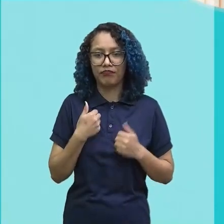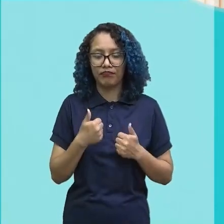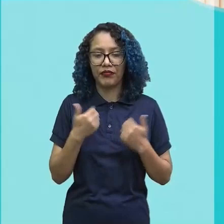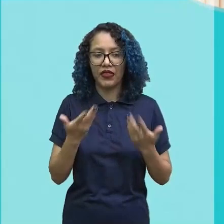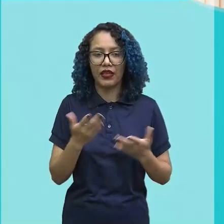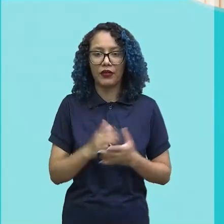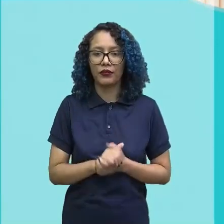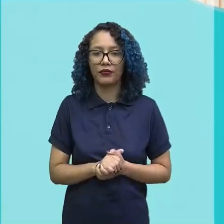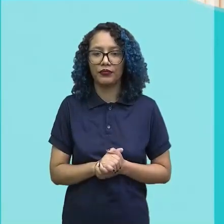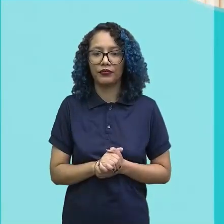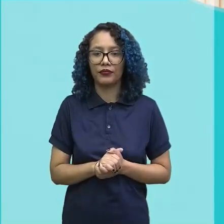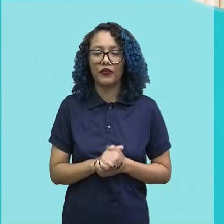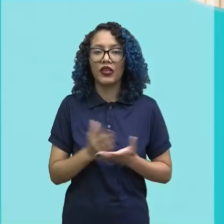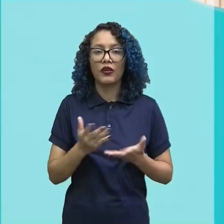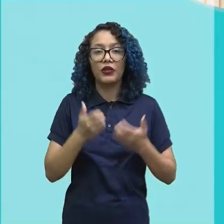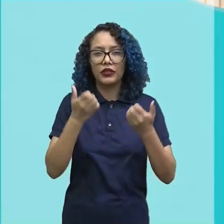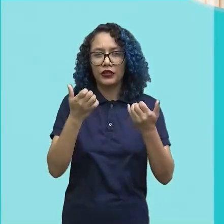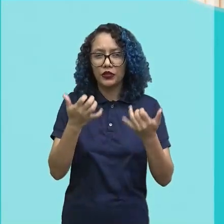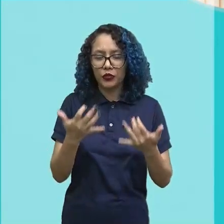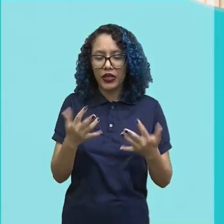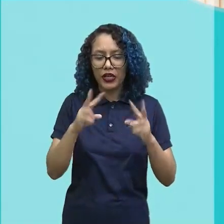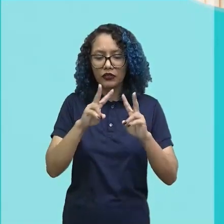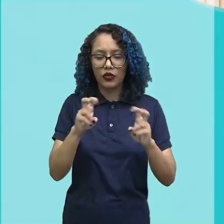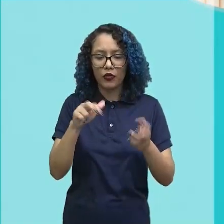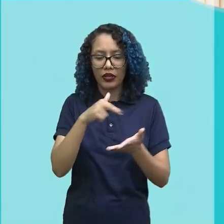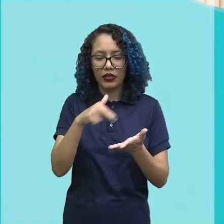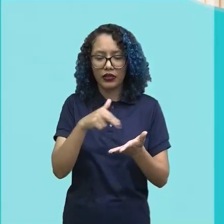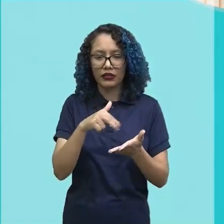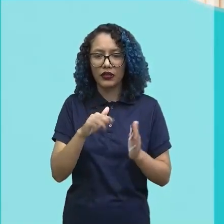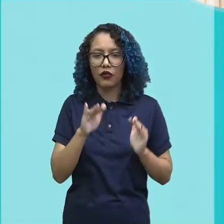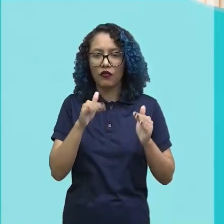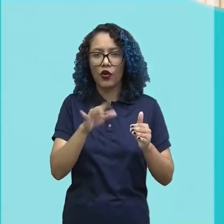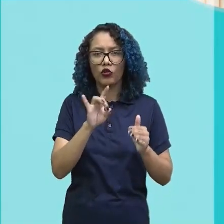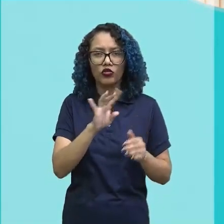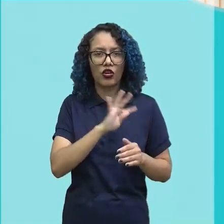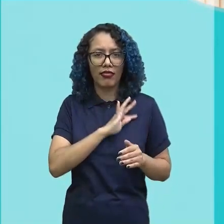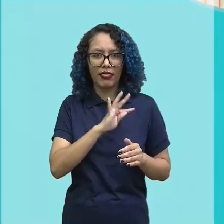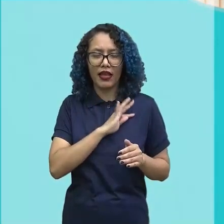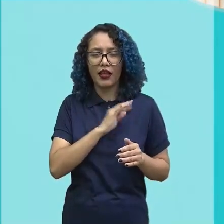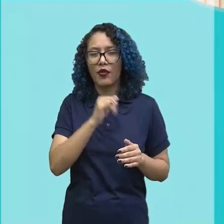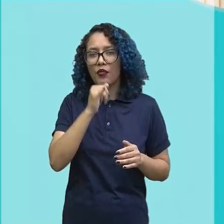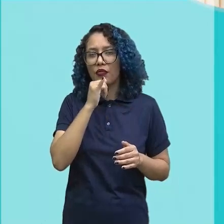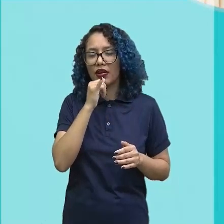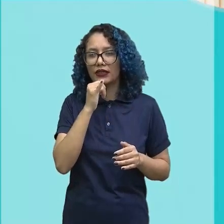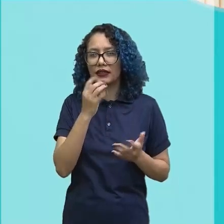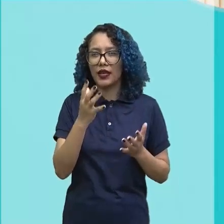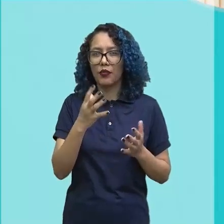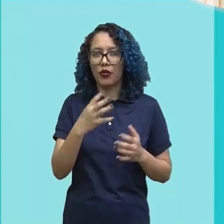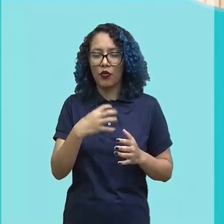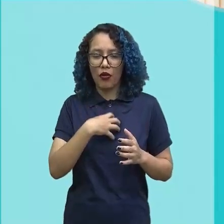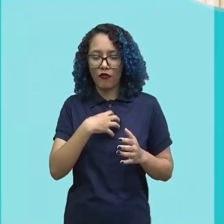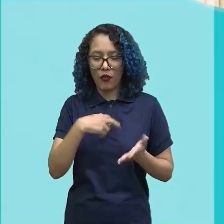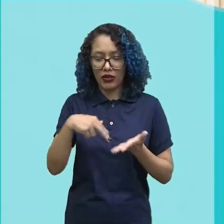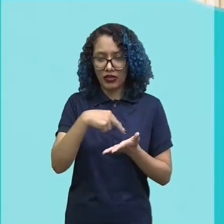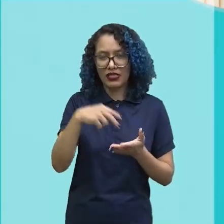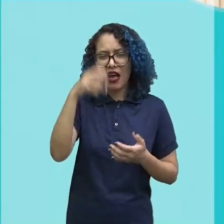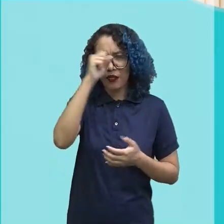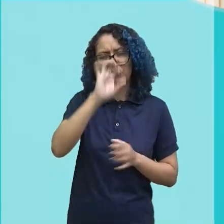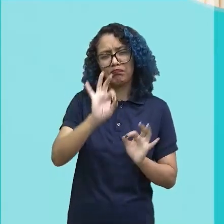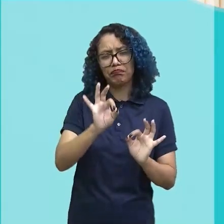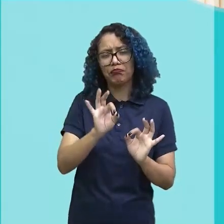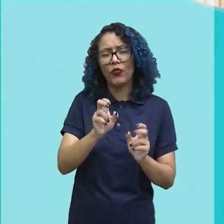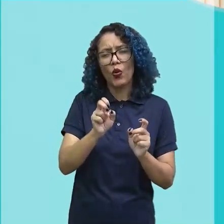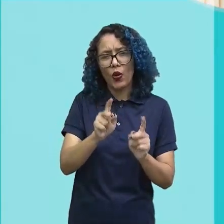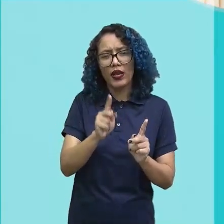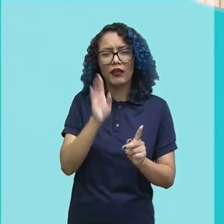quando a gente fala da dança, não estamos falando apenas da questão técnica, de você aprender um estilo. Muito legal, de repente